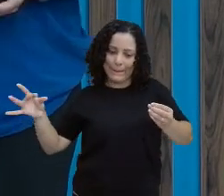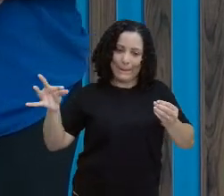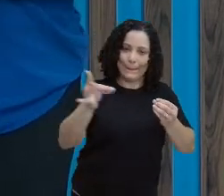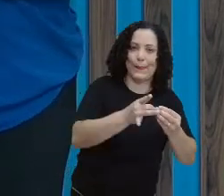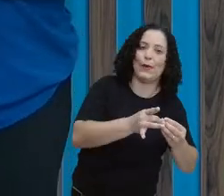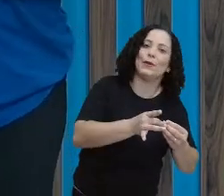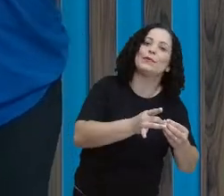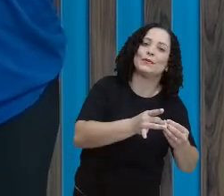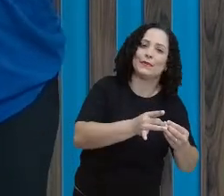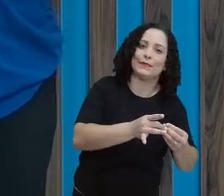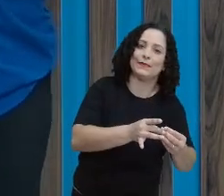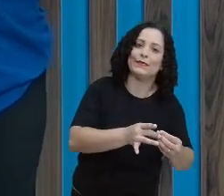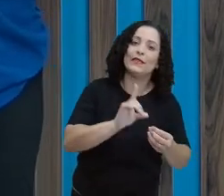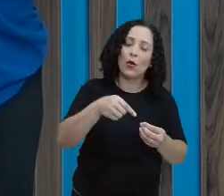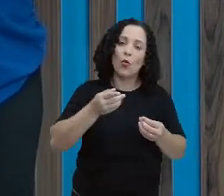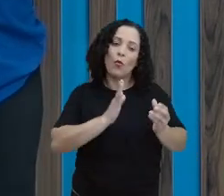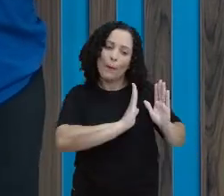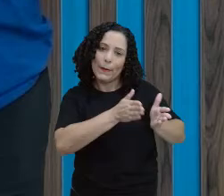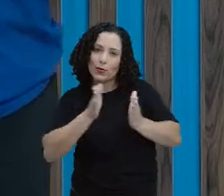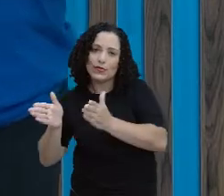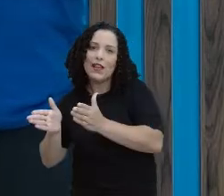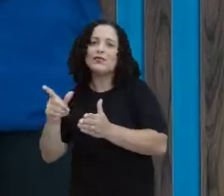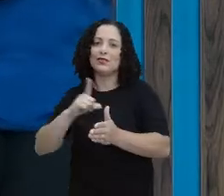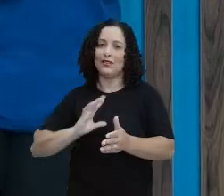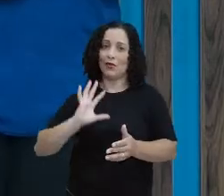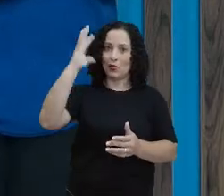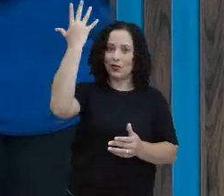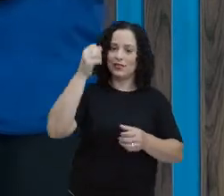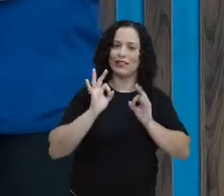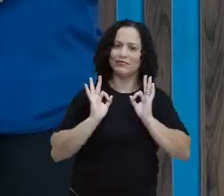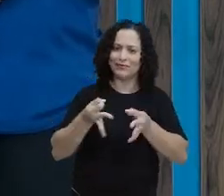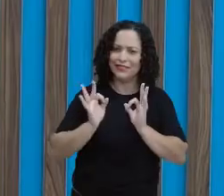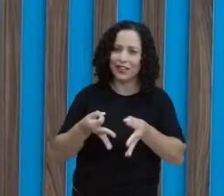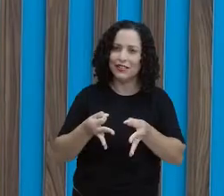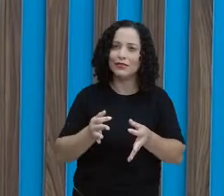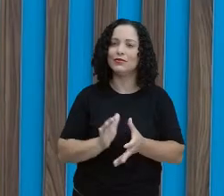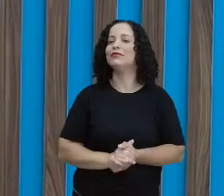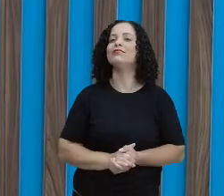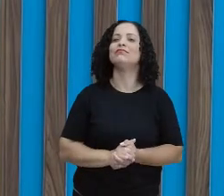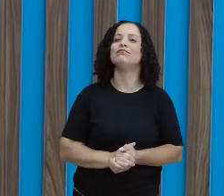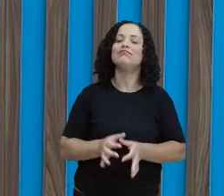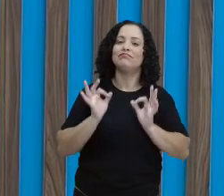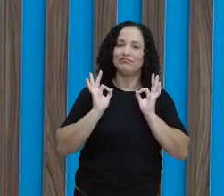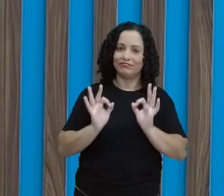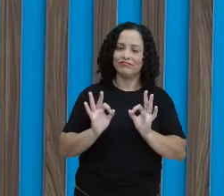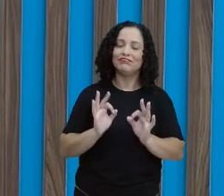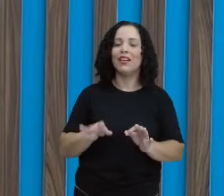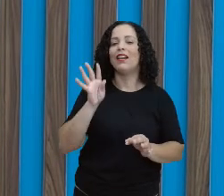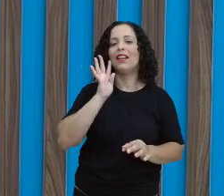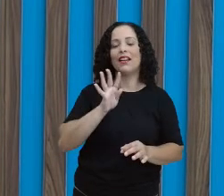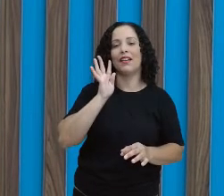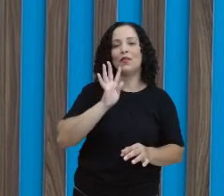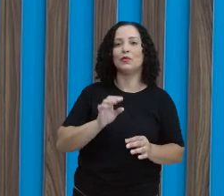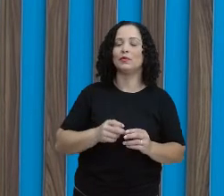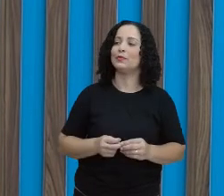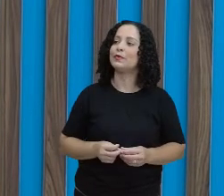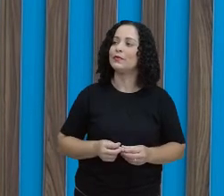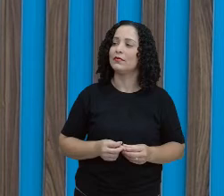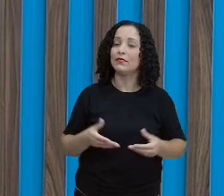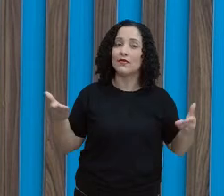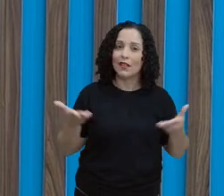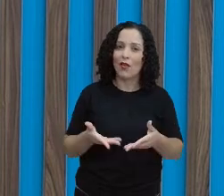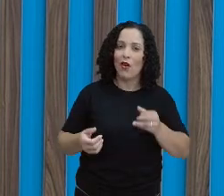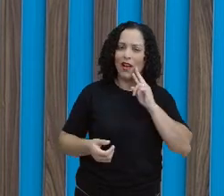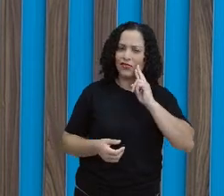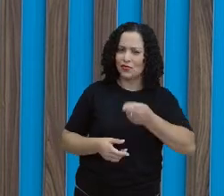da ovelha Dolly. Foi isso que aconteceu. Tá certo, gente? Bacana, né, professora? Legal, Carol. Estão aqui